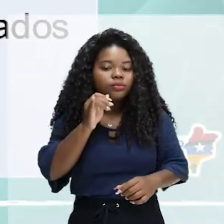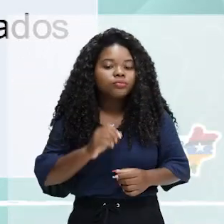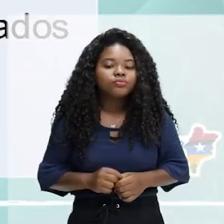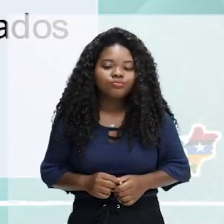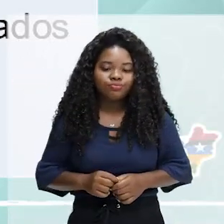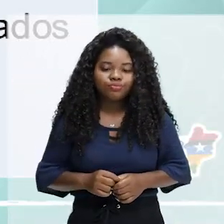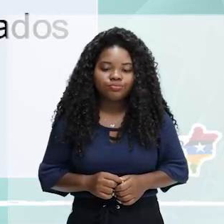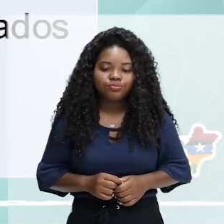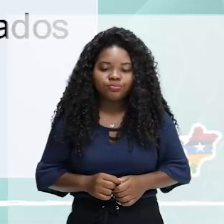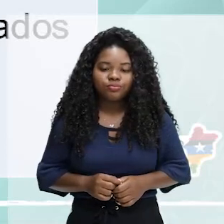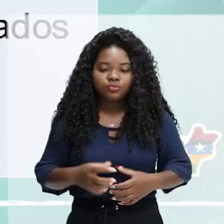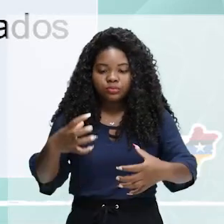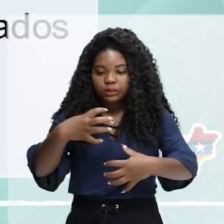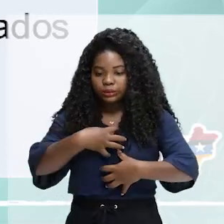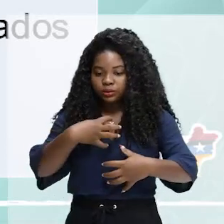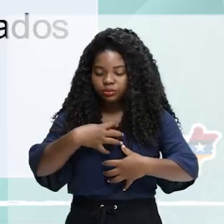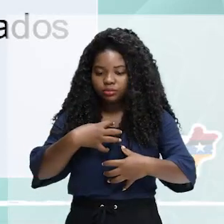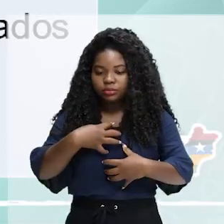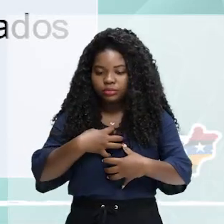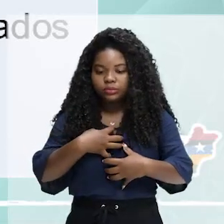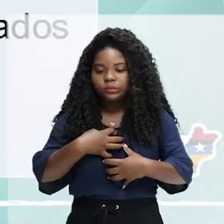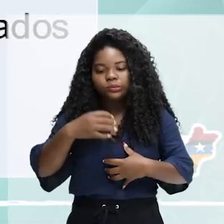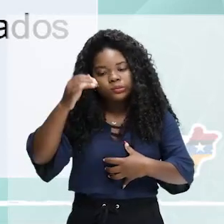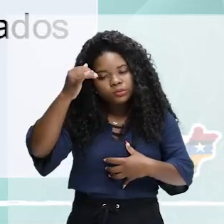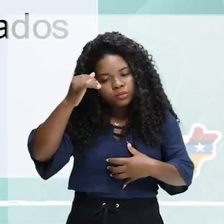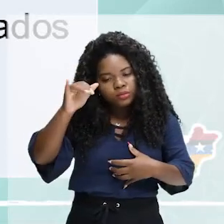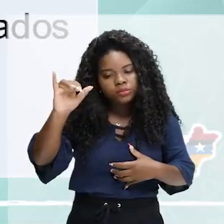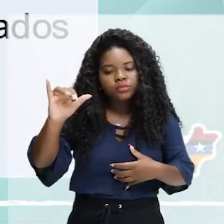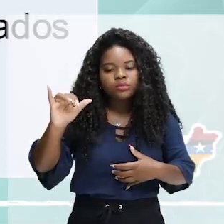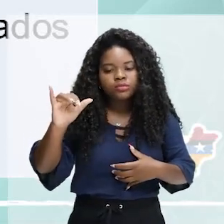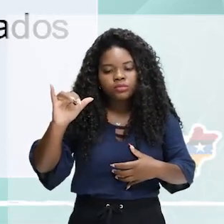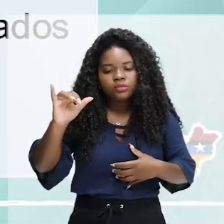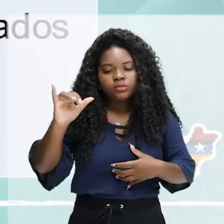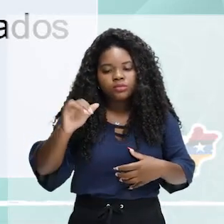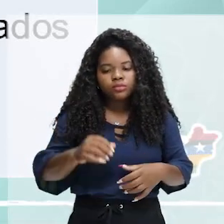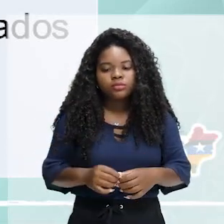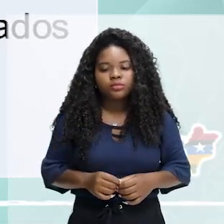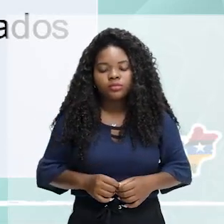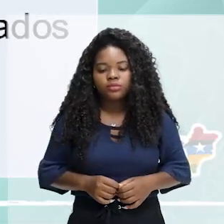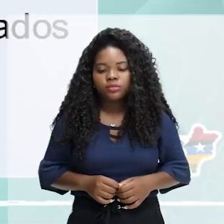O humor deve evitar